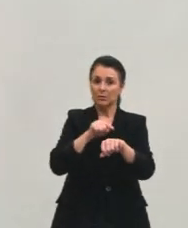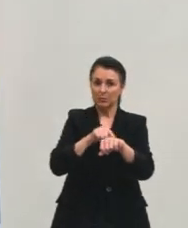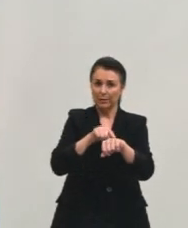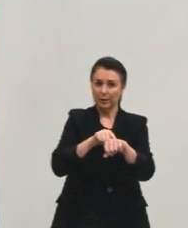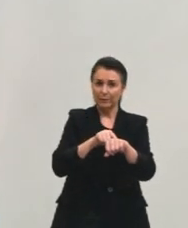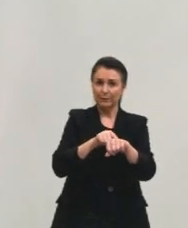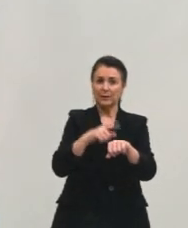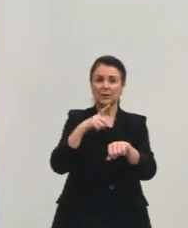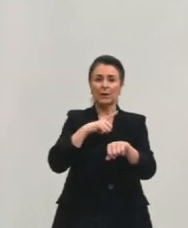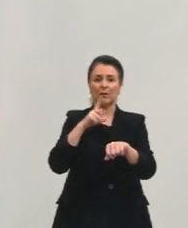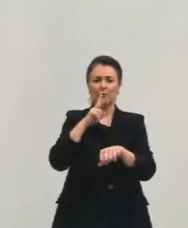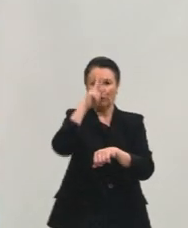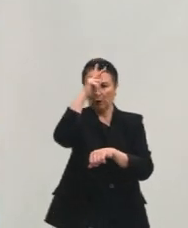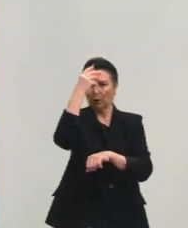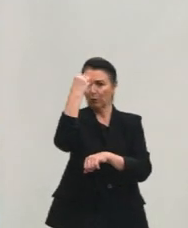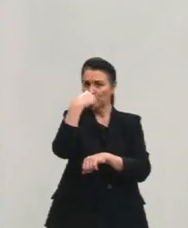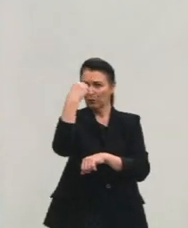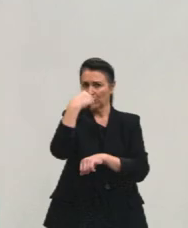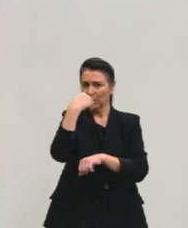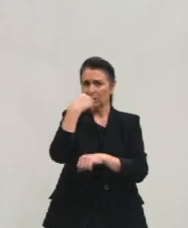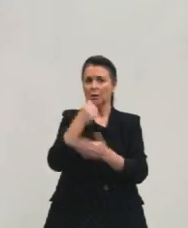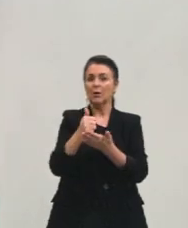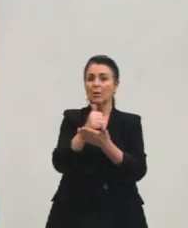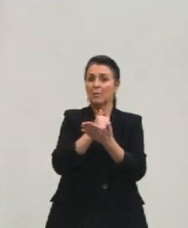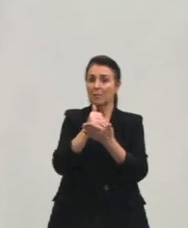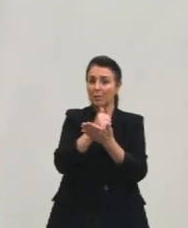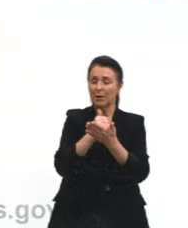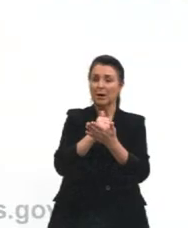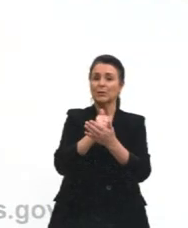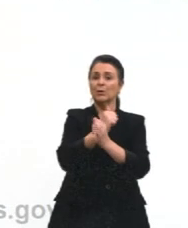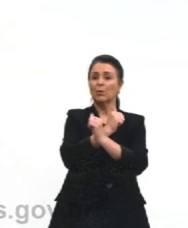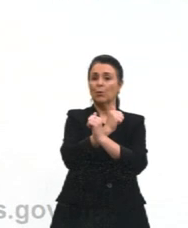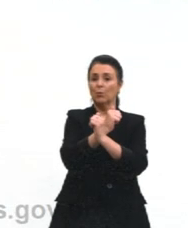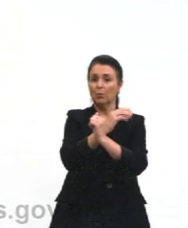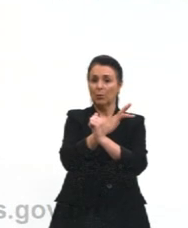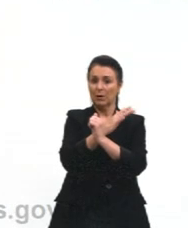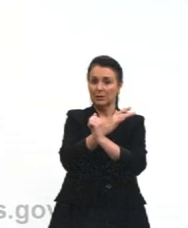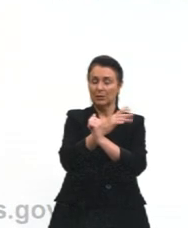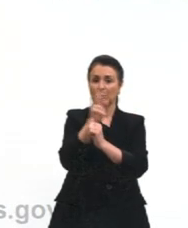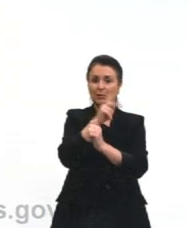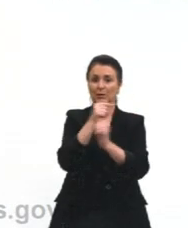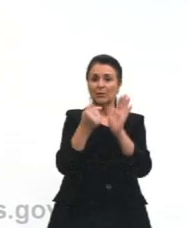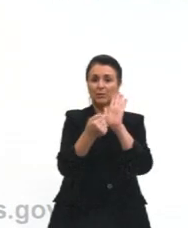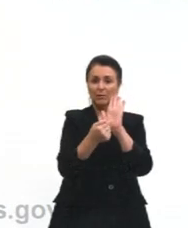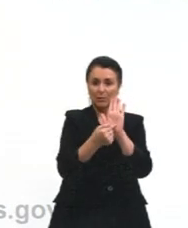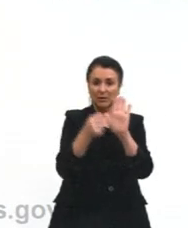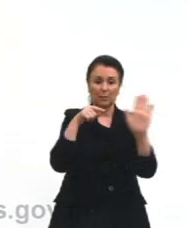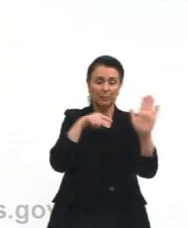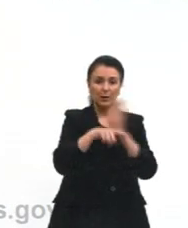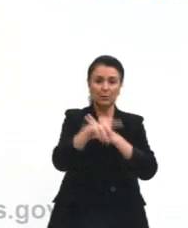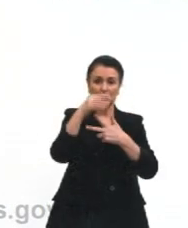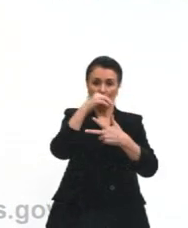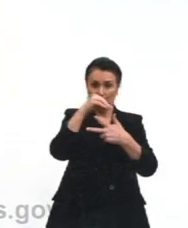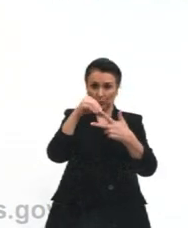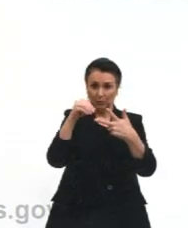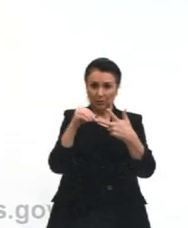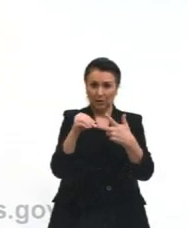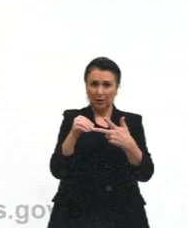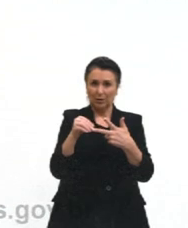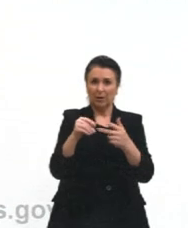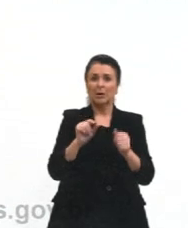nessa questão de fortes e fracos tanto base quando o ácido Tá mas é que eu trouxe uma questão do Enem que precisava identificar isso